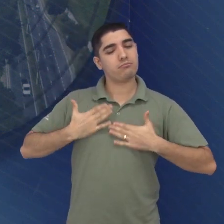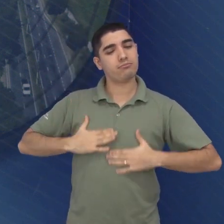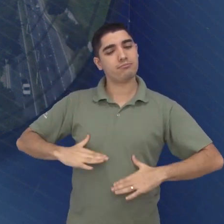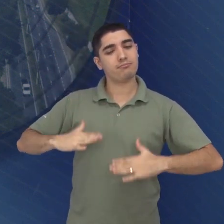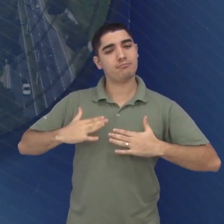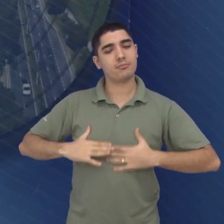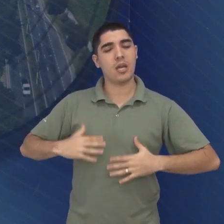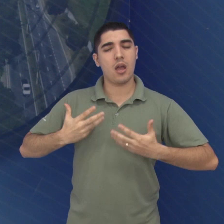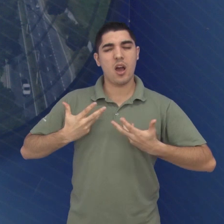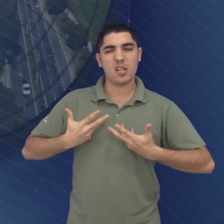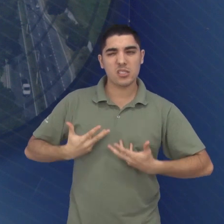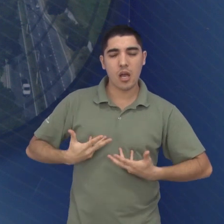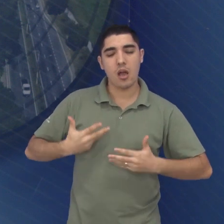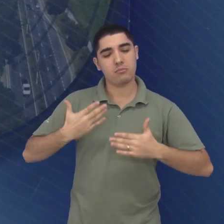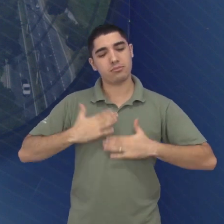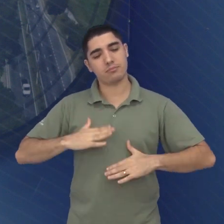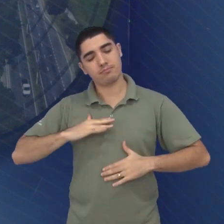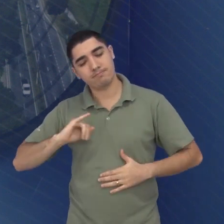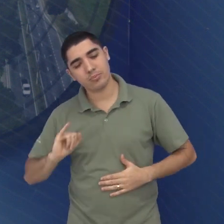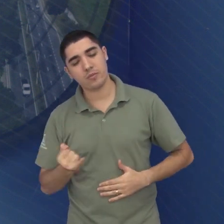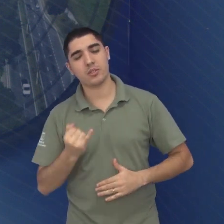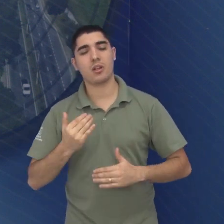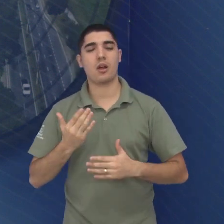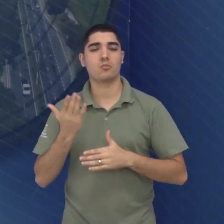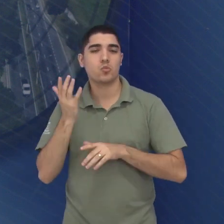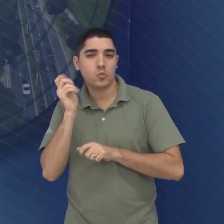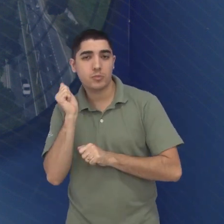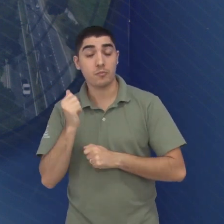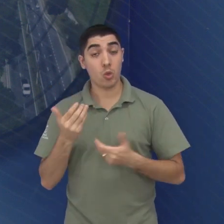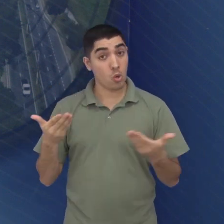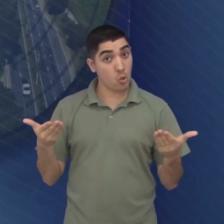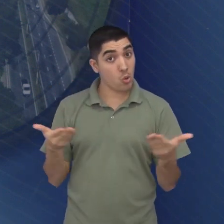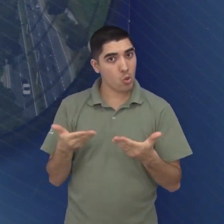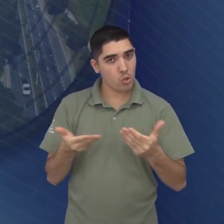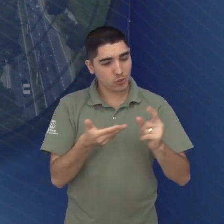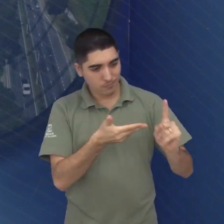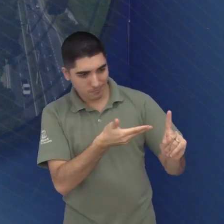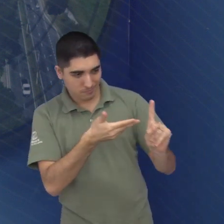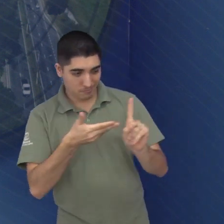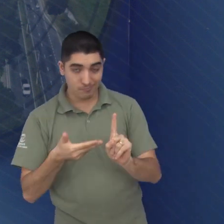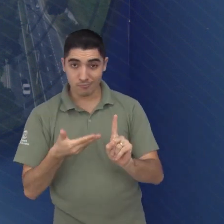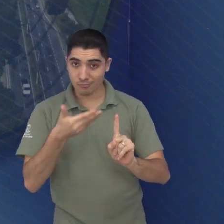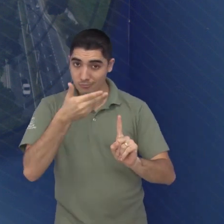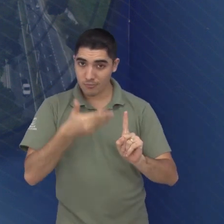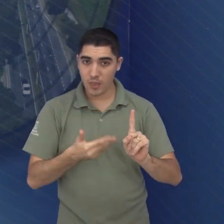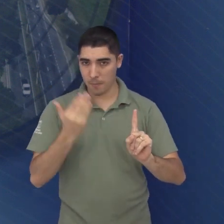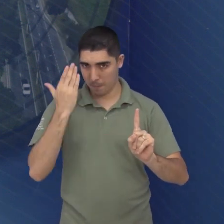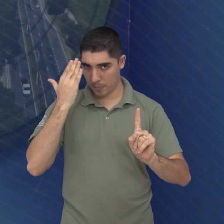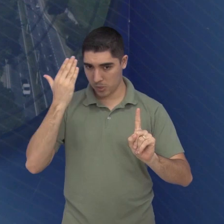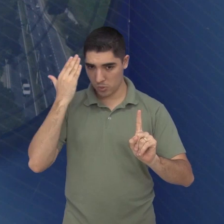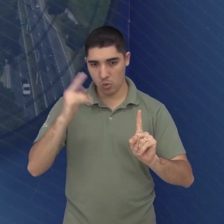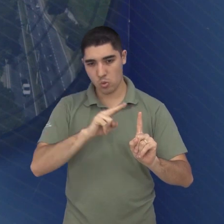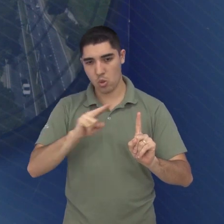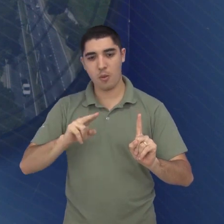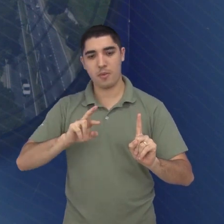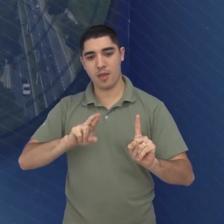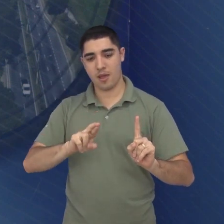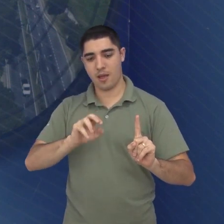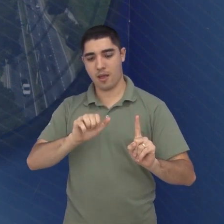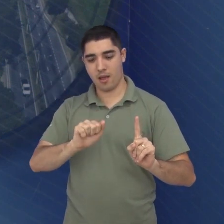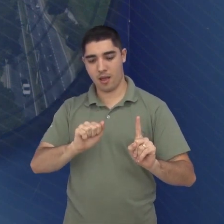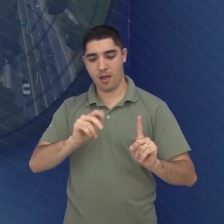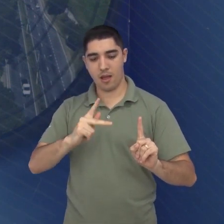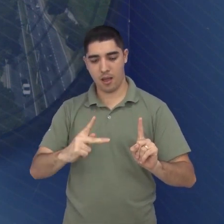tempinho para nós mesmos, né? E para falar sobre este assunto, eu recebo aqui no estúdio a psicóloga Rafaela